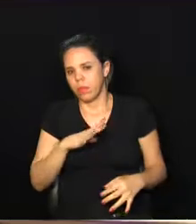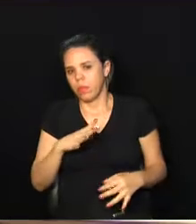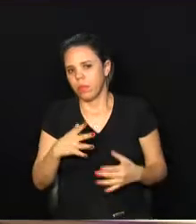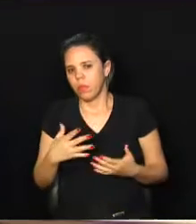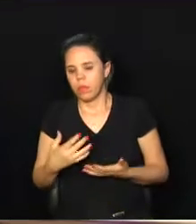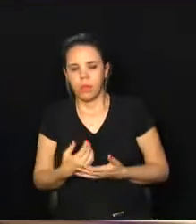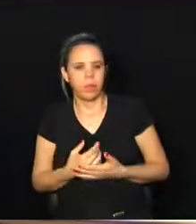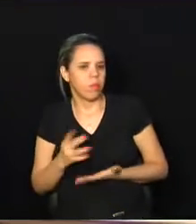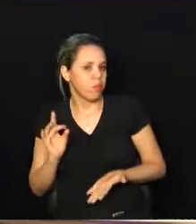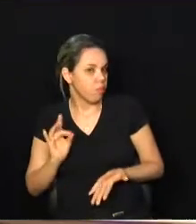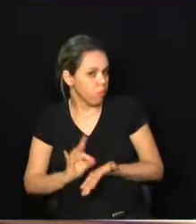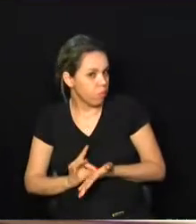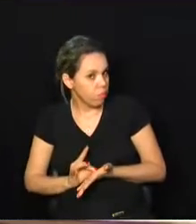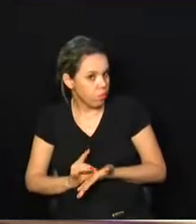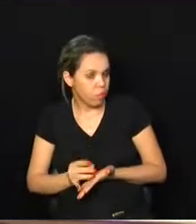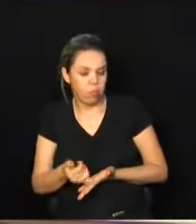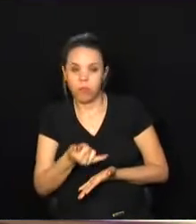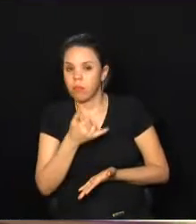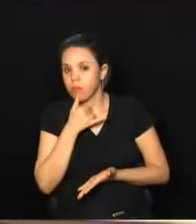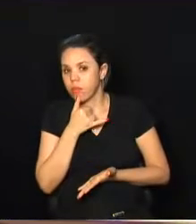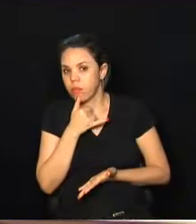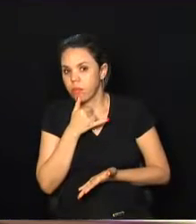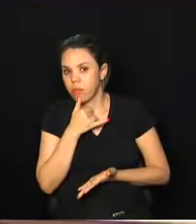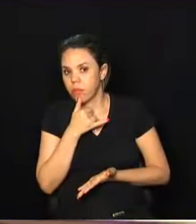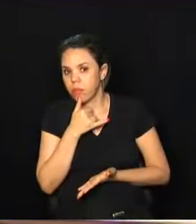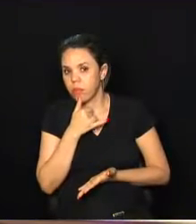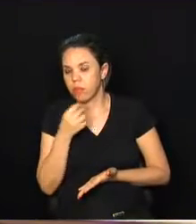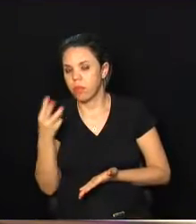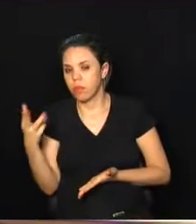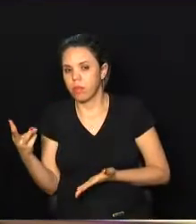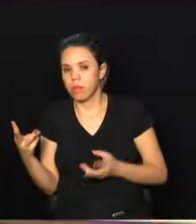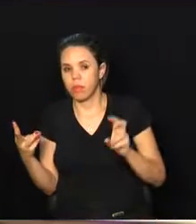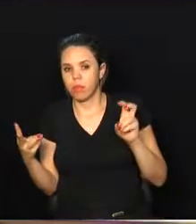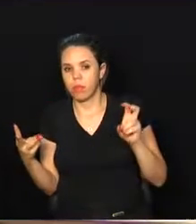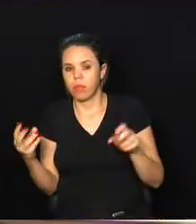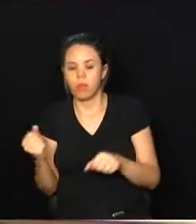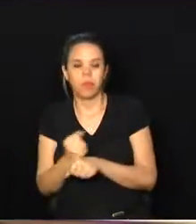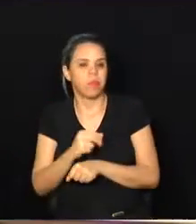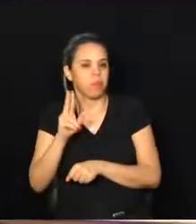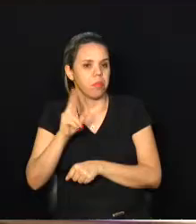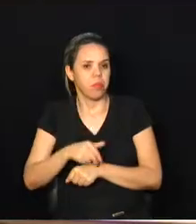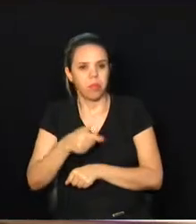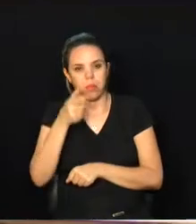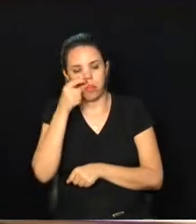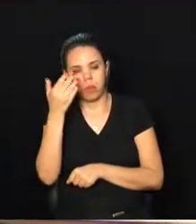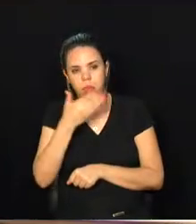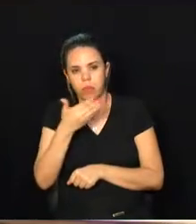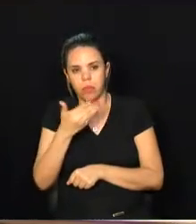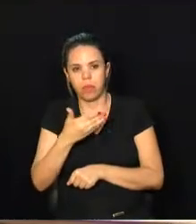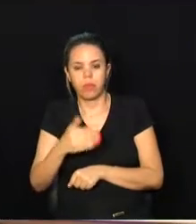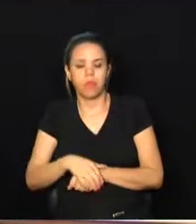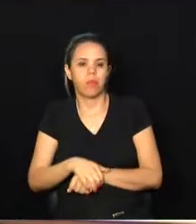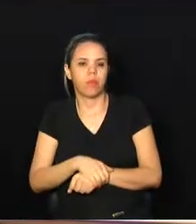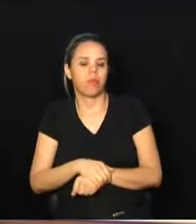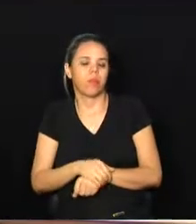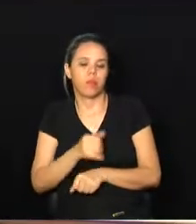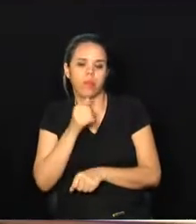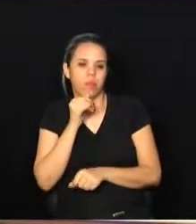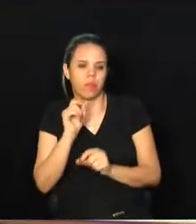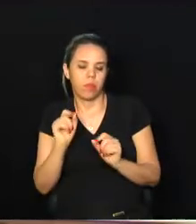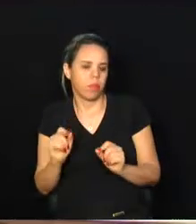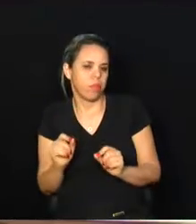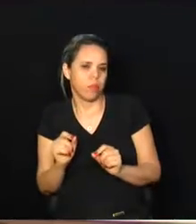e realmente, infelizmente, esses últimos 3, 5 anos, eu nunca vi um